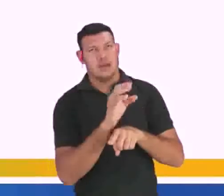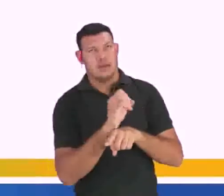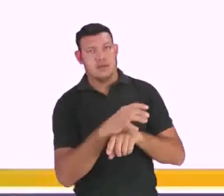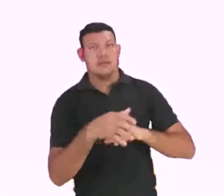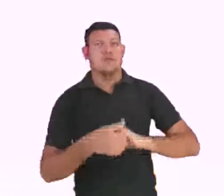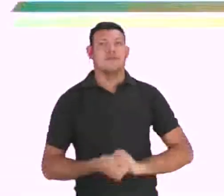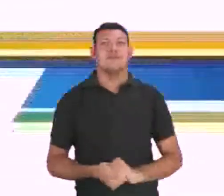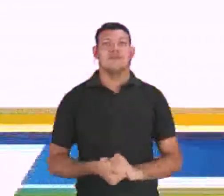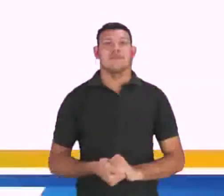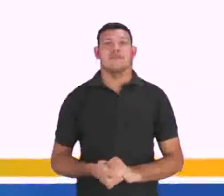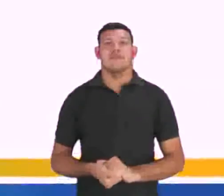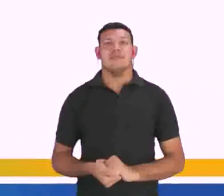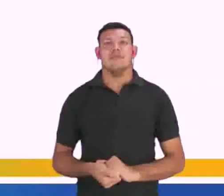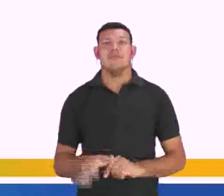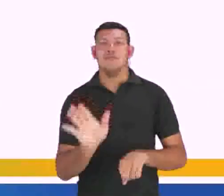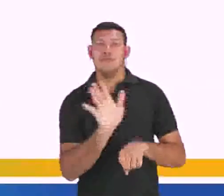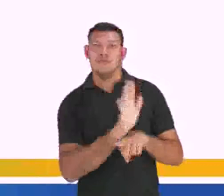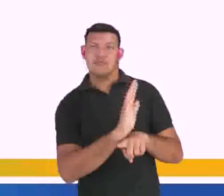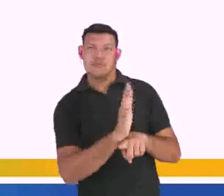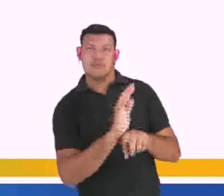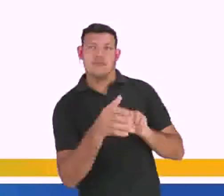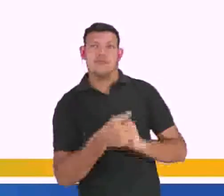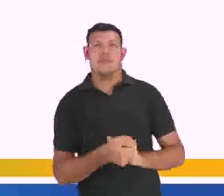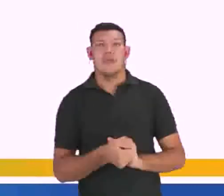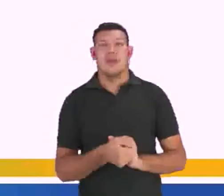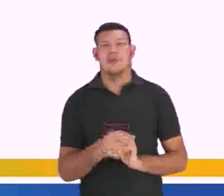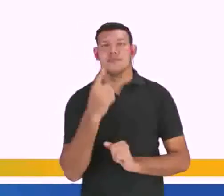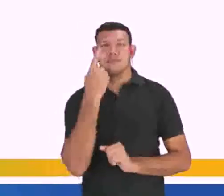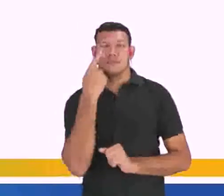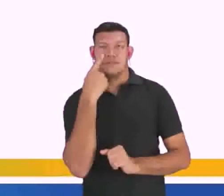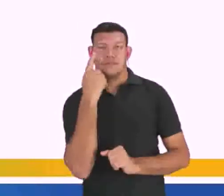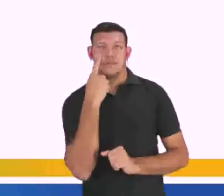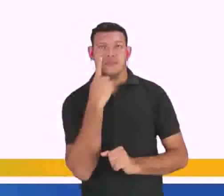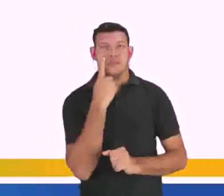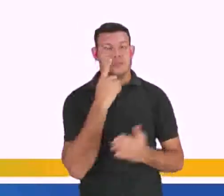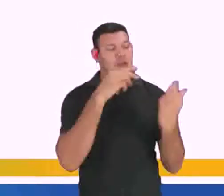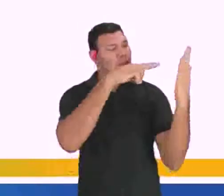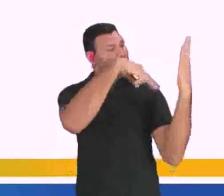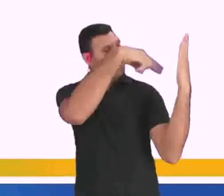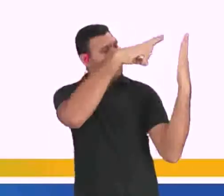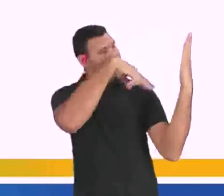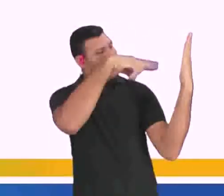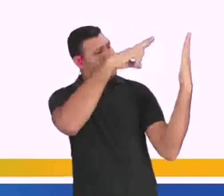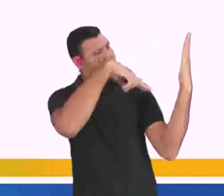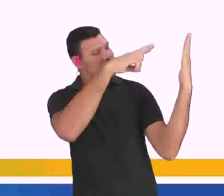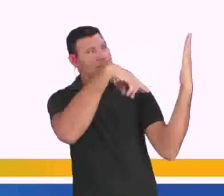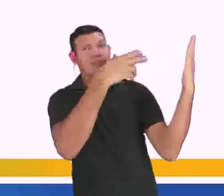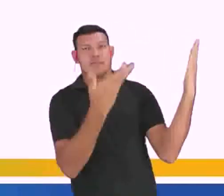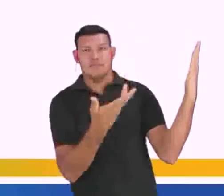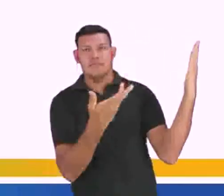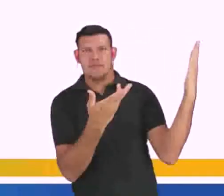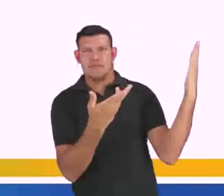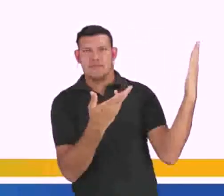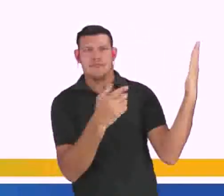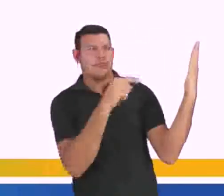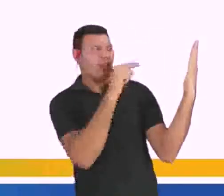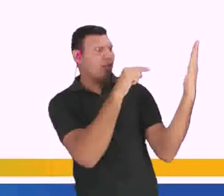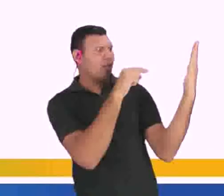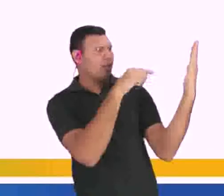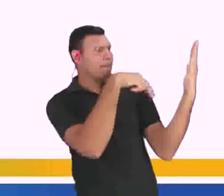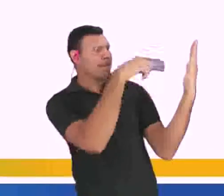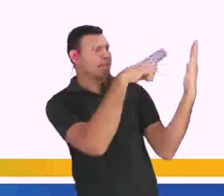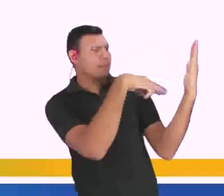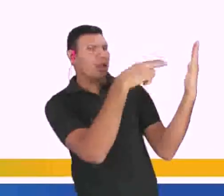só testando aqui. Aqui a gente tem uma pintura onde o pintor está pintando,